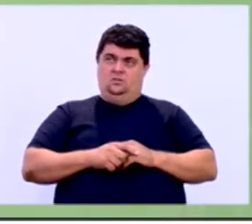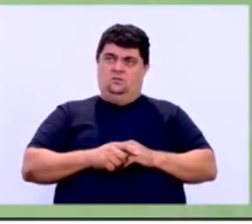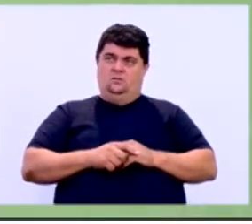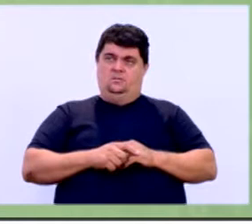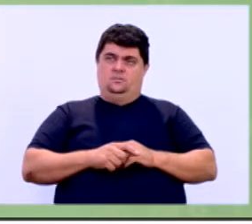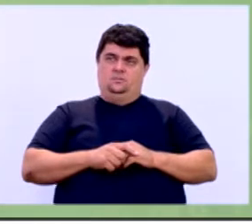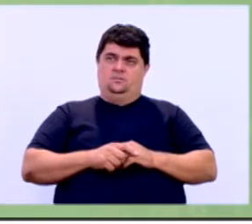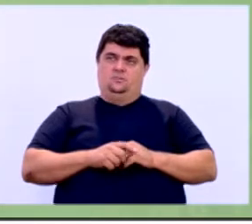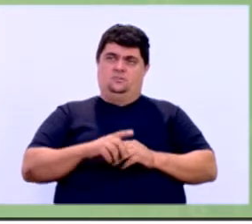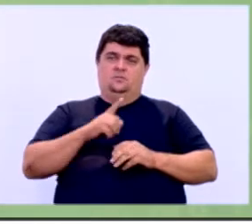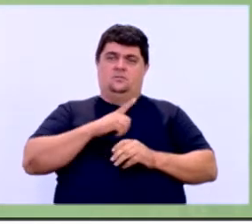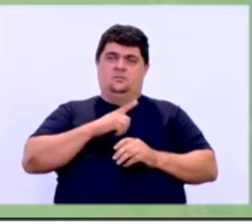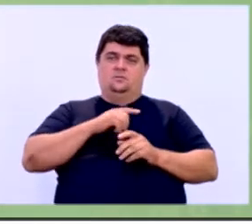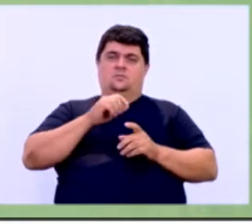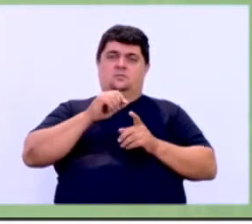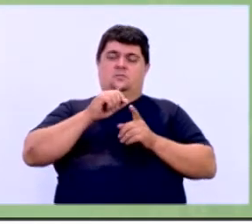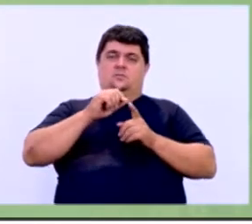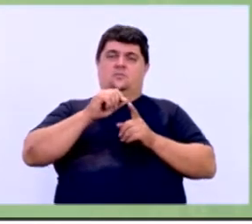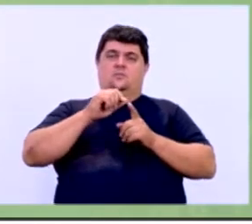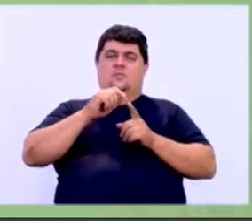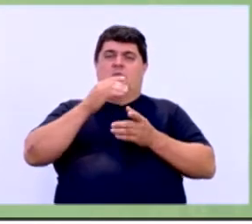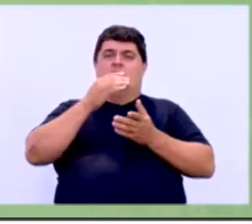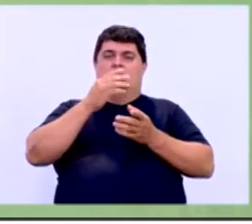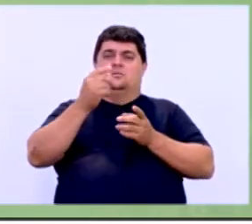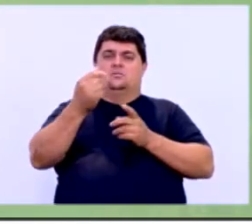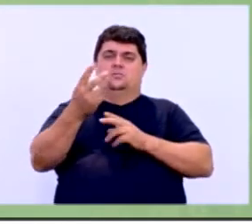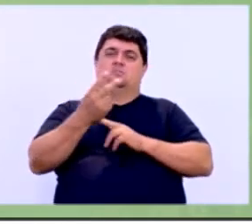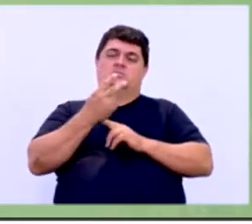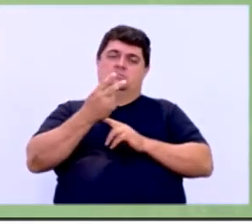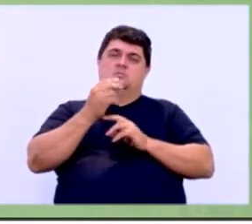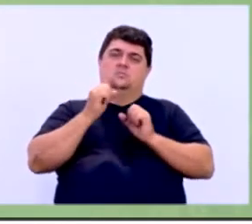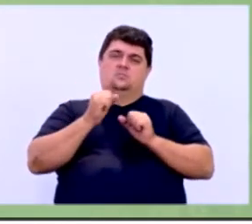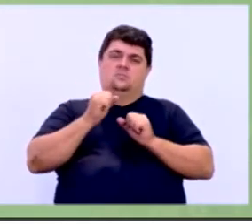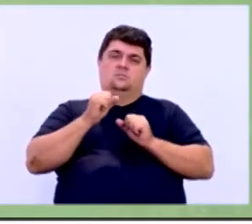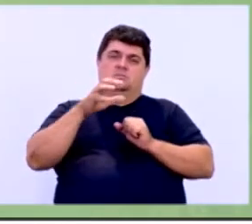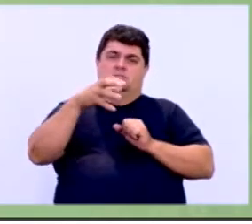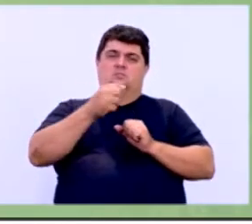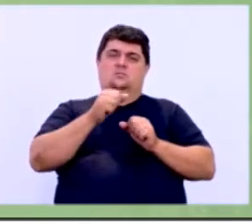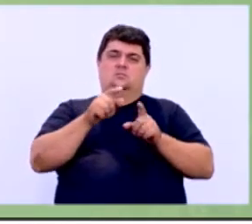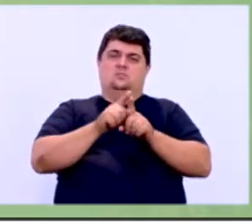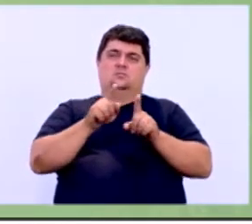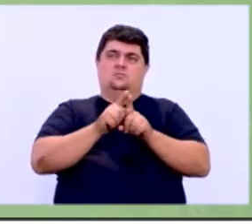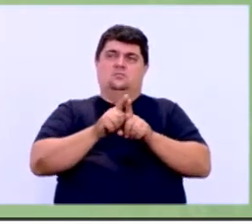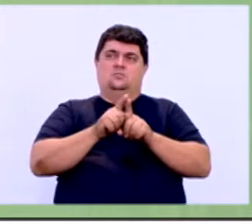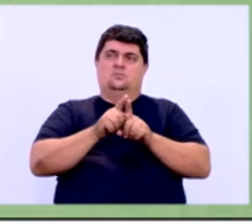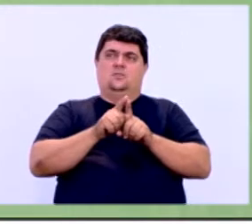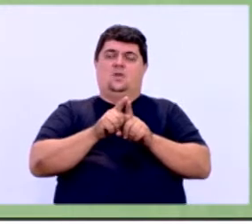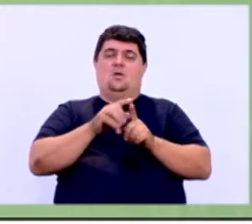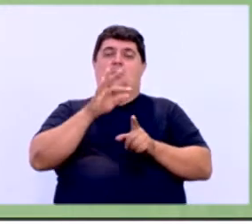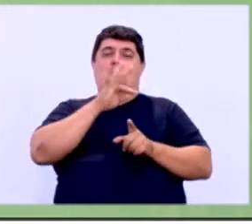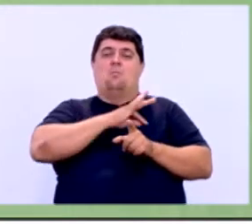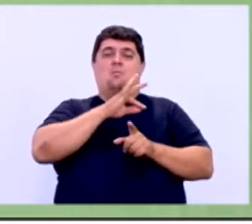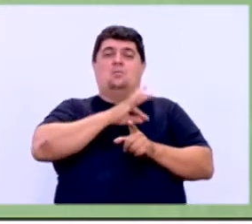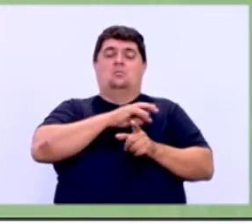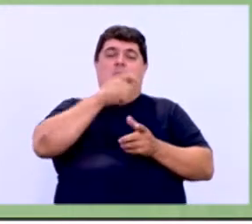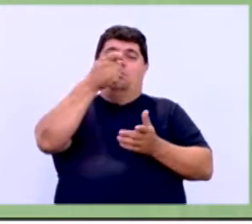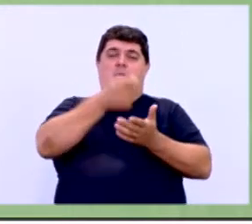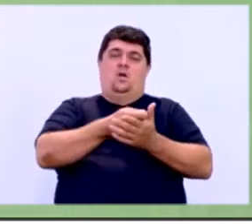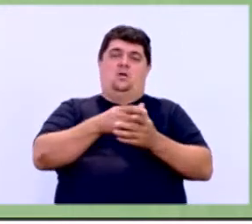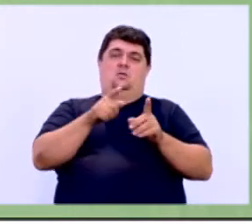Esse financiamento ele também pode ser buscado, né, ele pode ser coletado para saldar salários e obrigações,